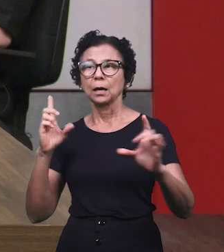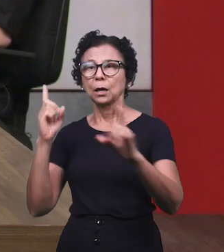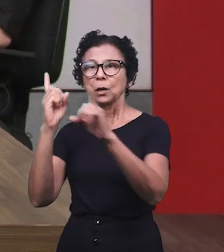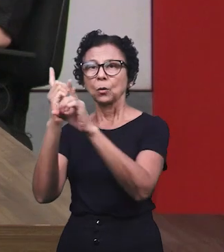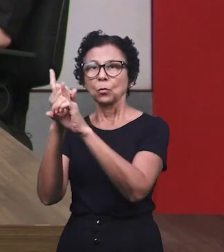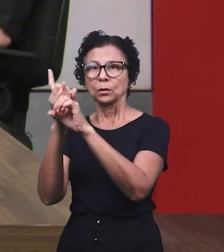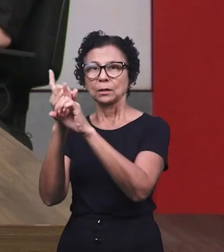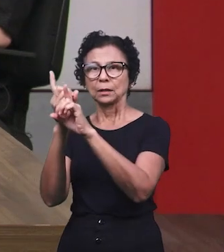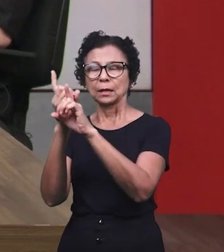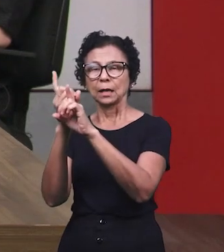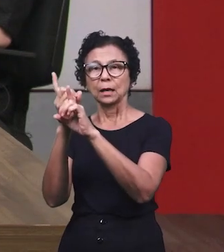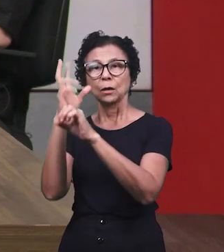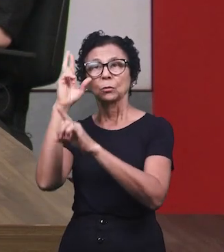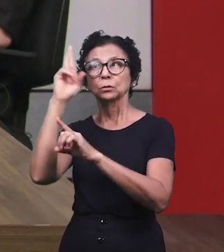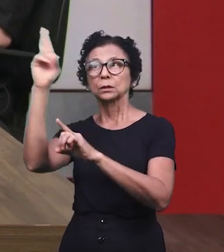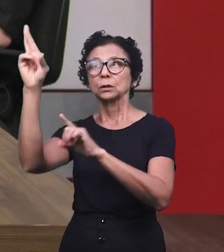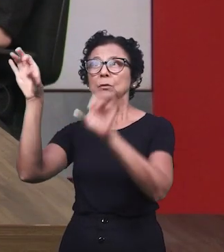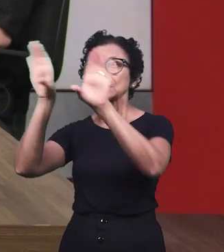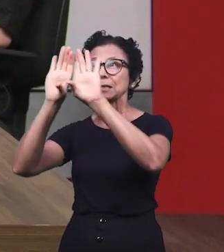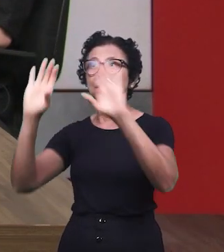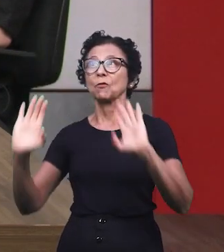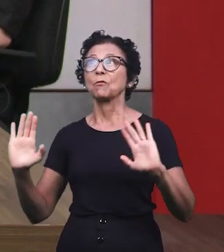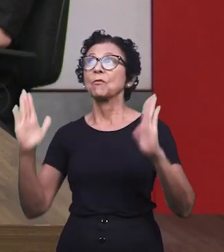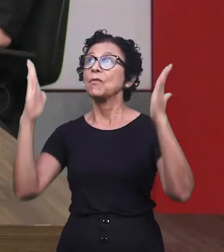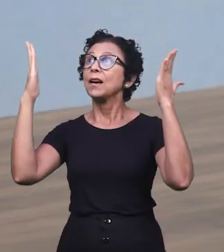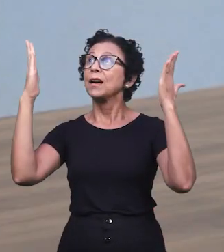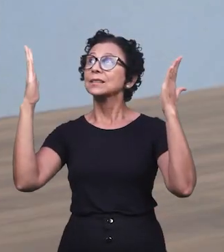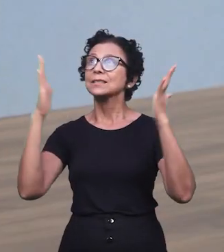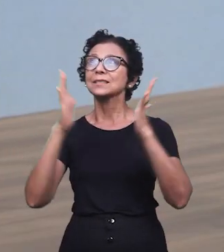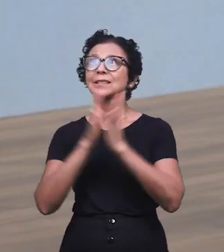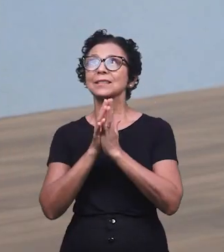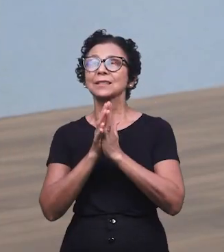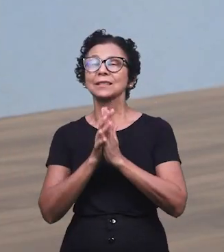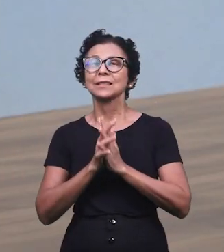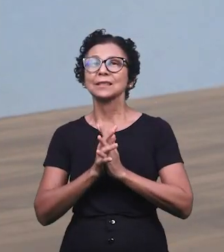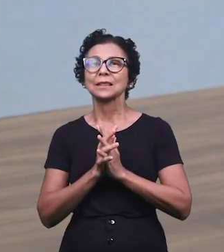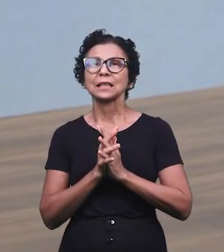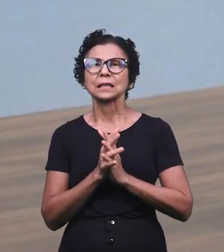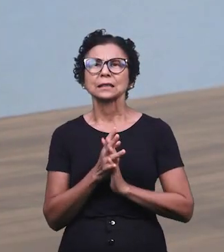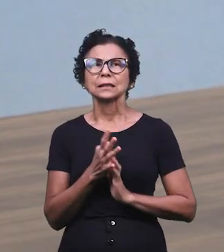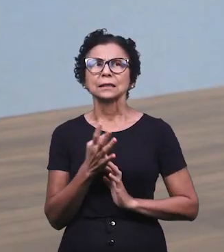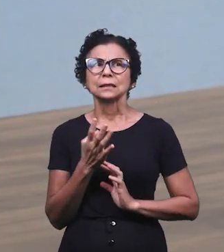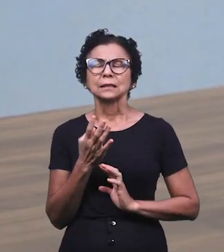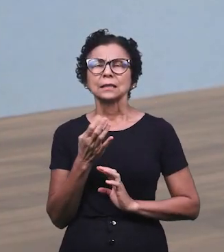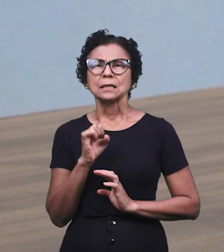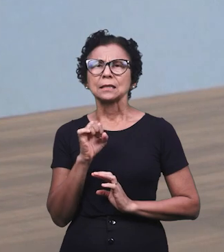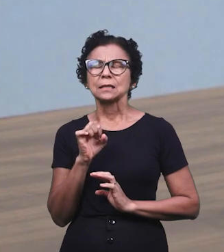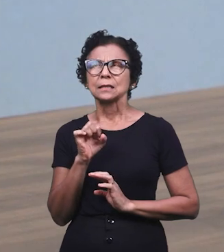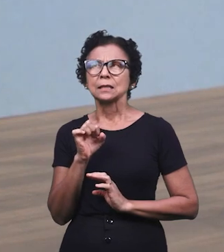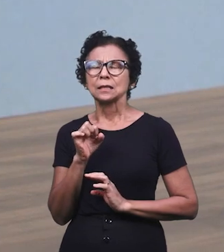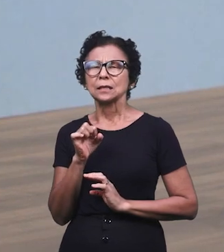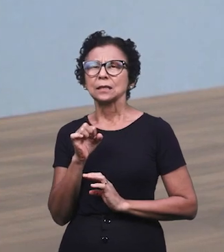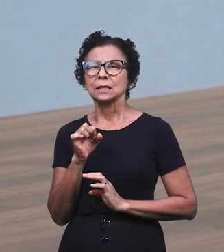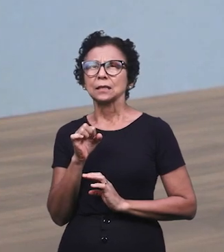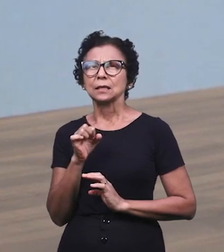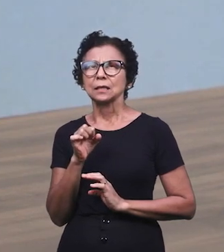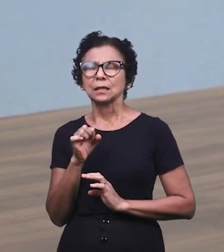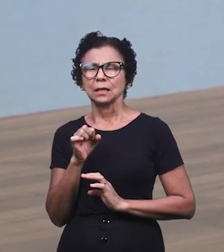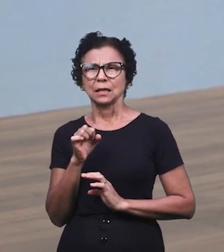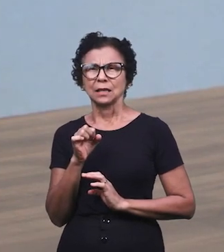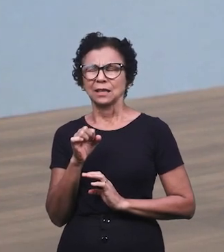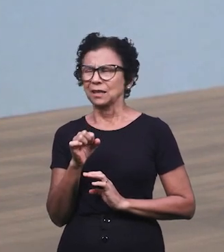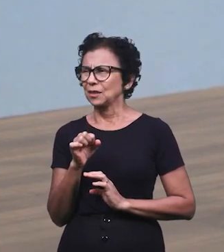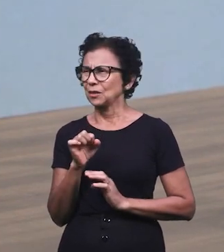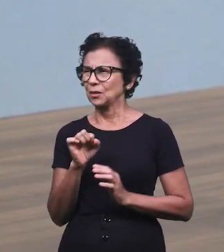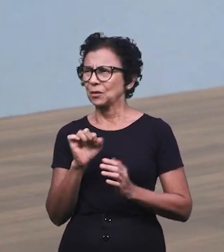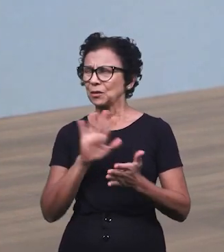seu noivo na linda festa no céu. Né? Se eu chegar imediatamente e já apresentar a